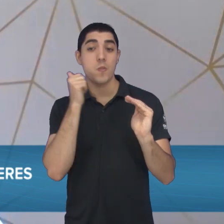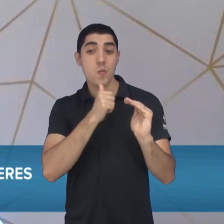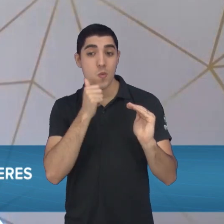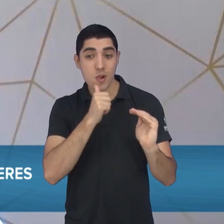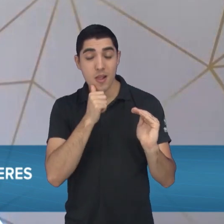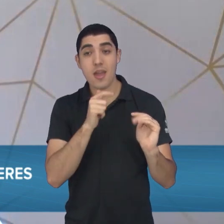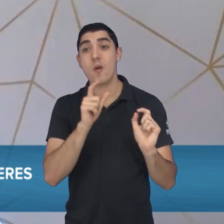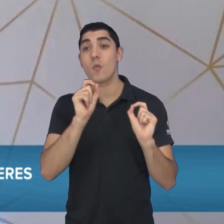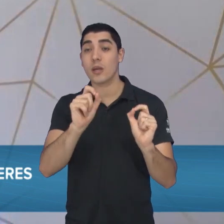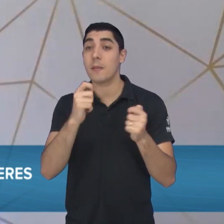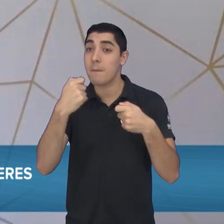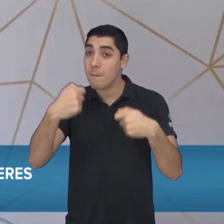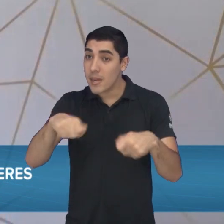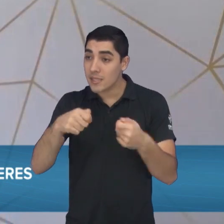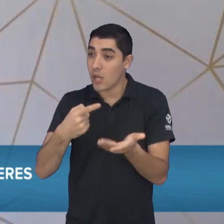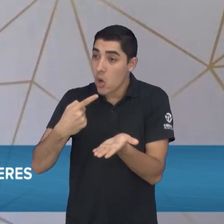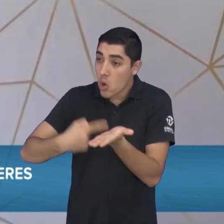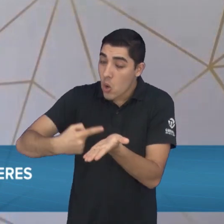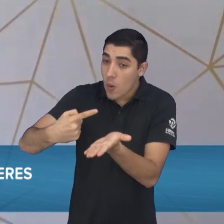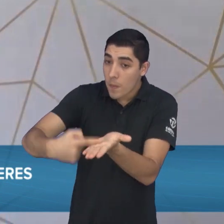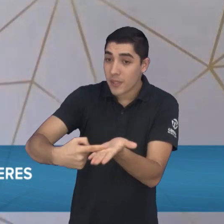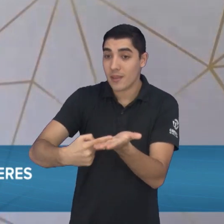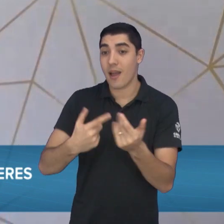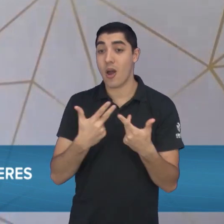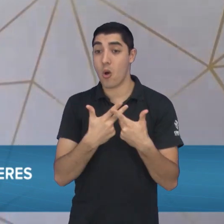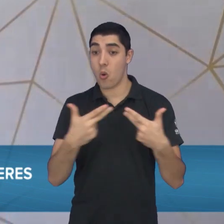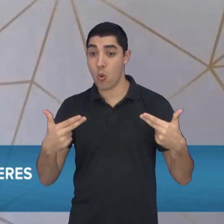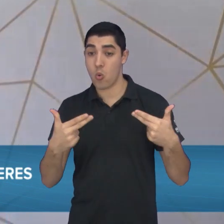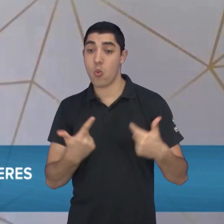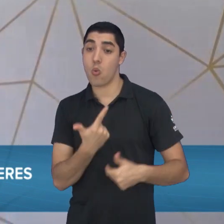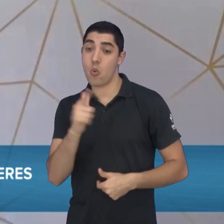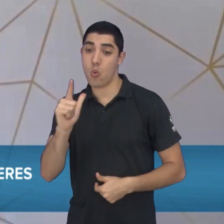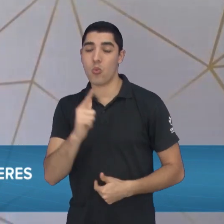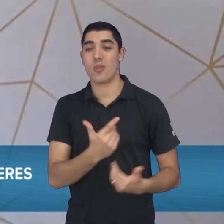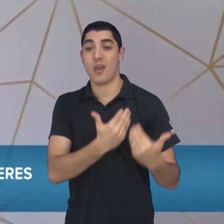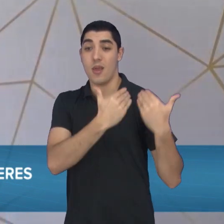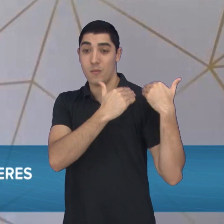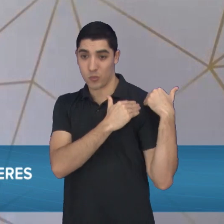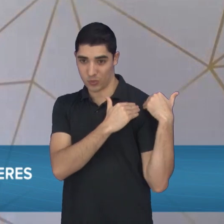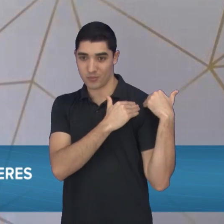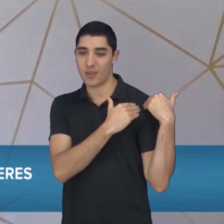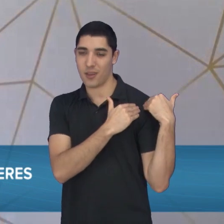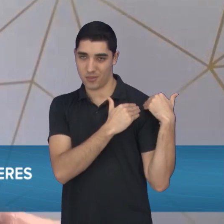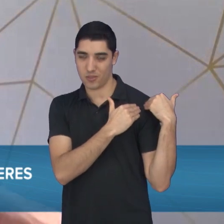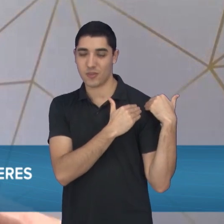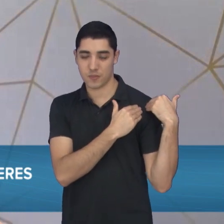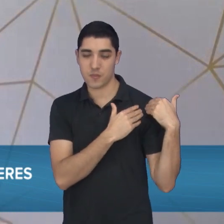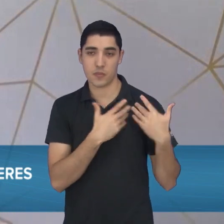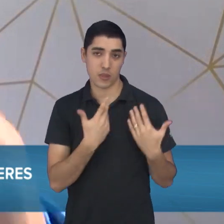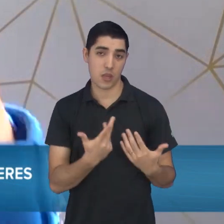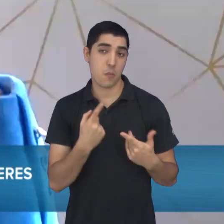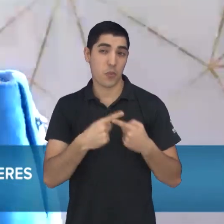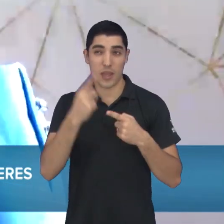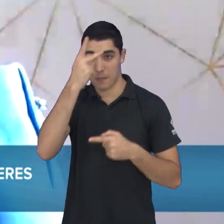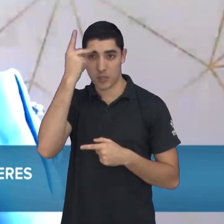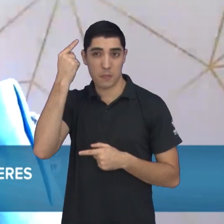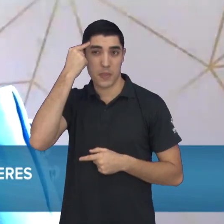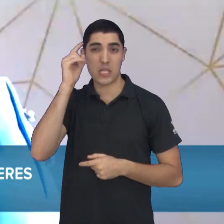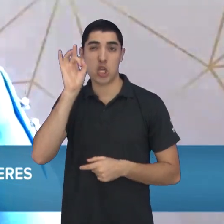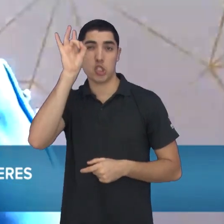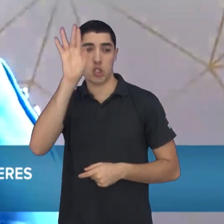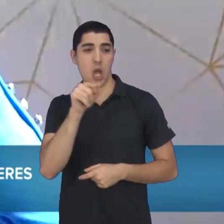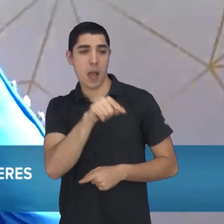outros papéis que foram até então atrelados a ela e que com o trabalho,